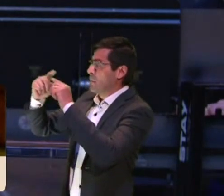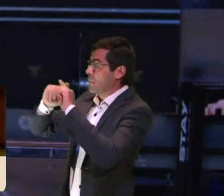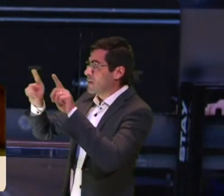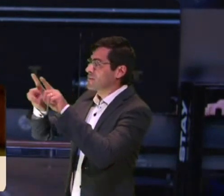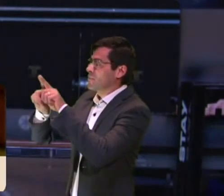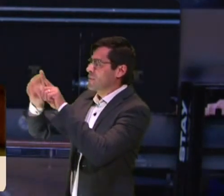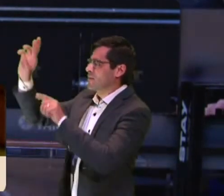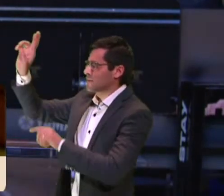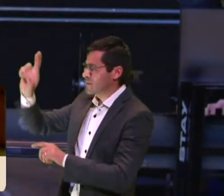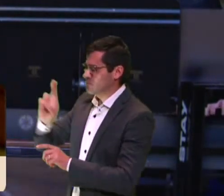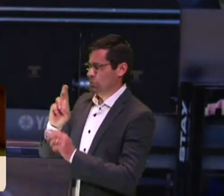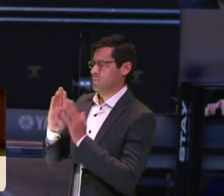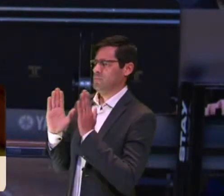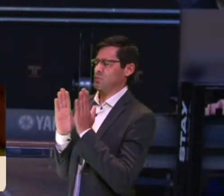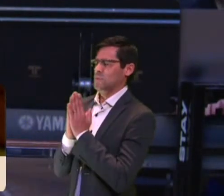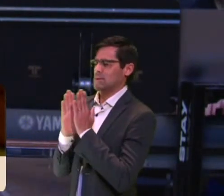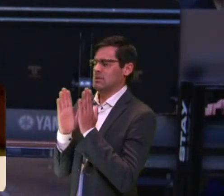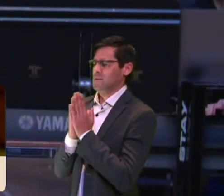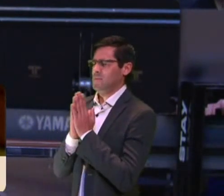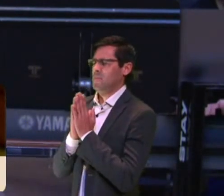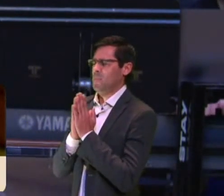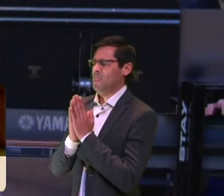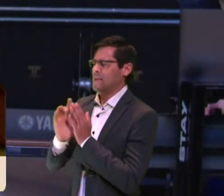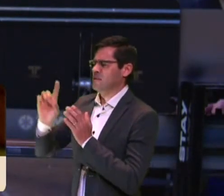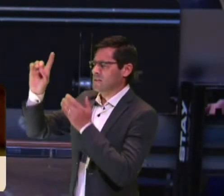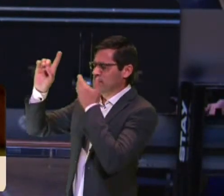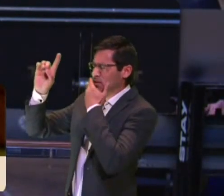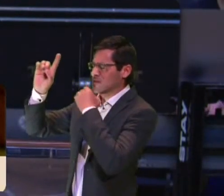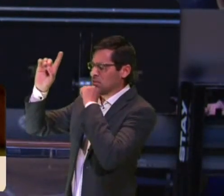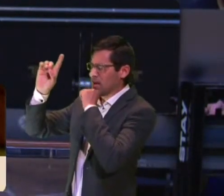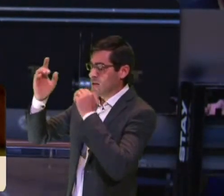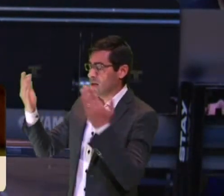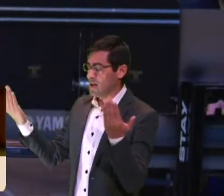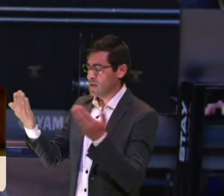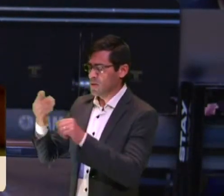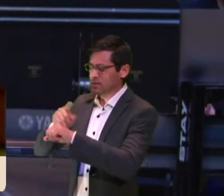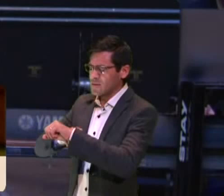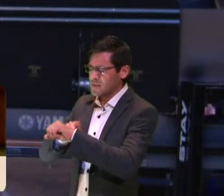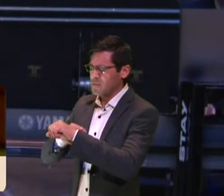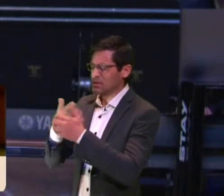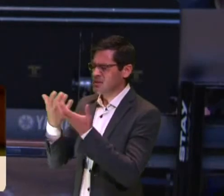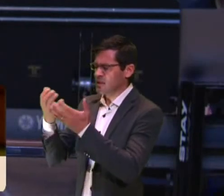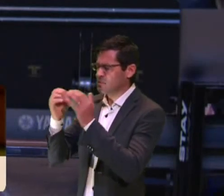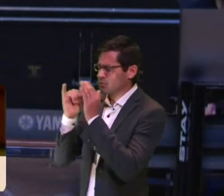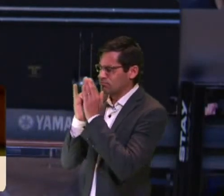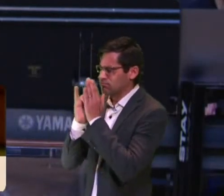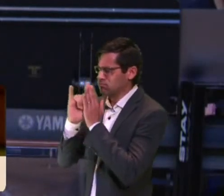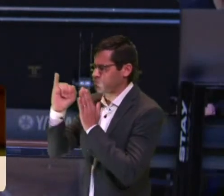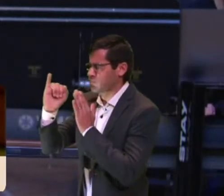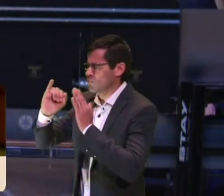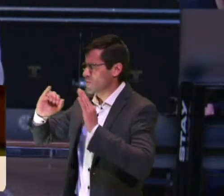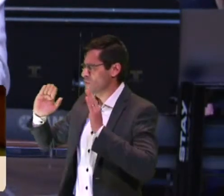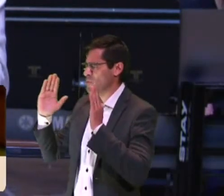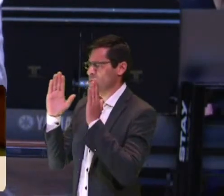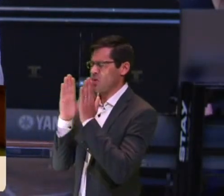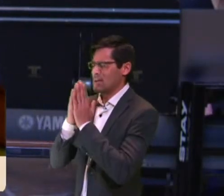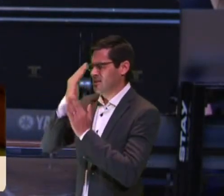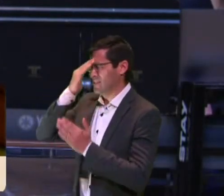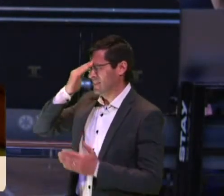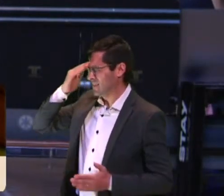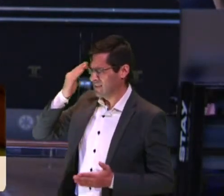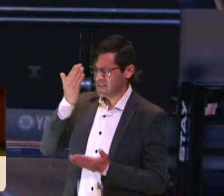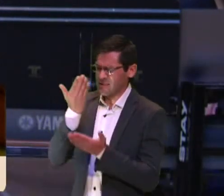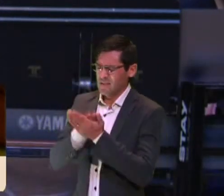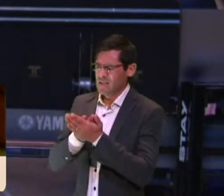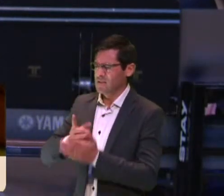orações. E Pai, nos colocamos neste lugar de intercessores, crendo que o Senhor